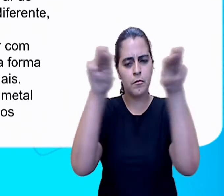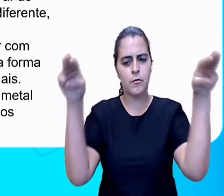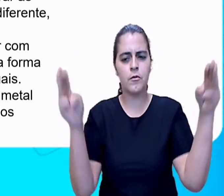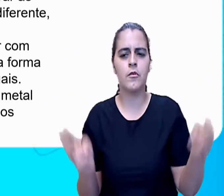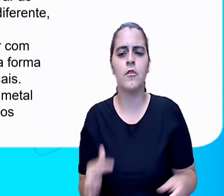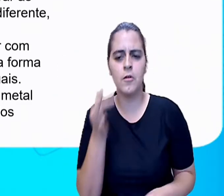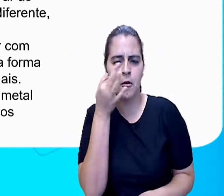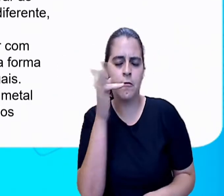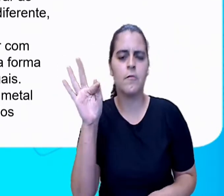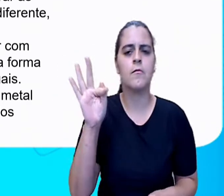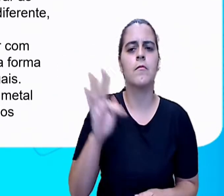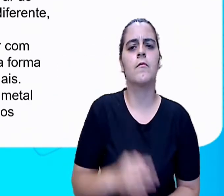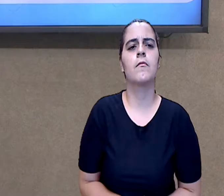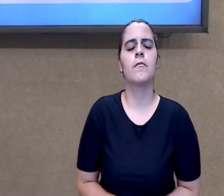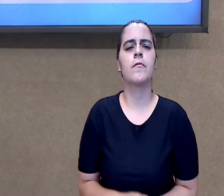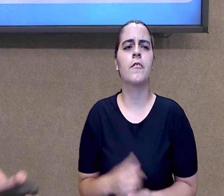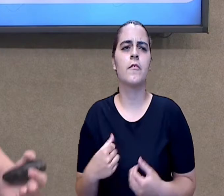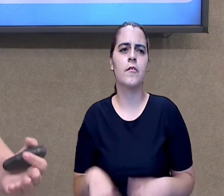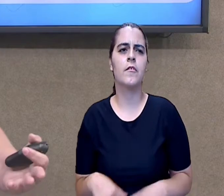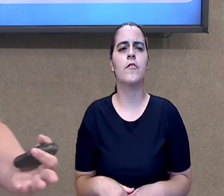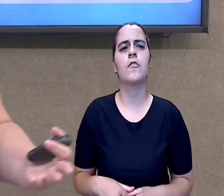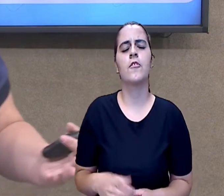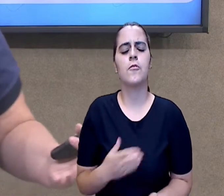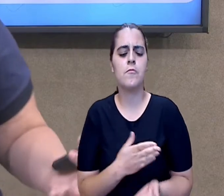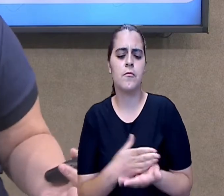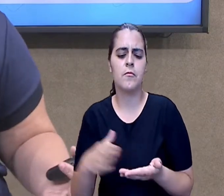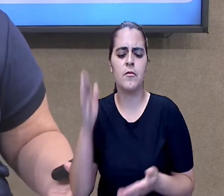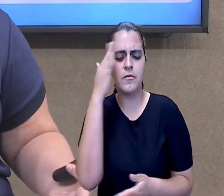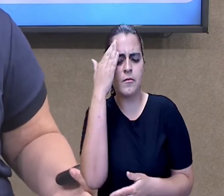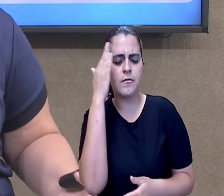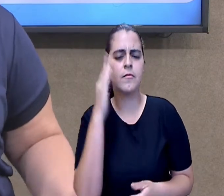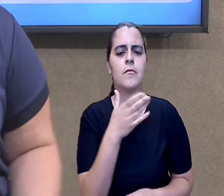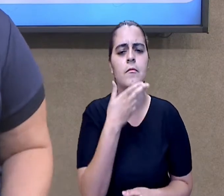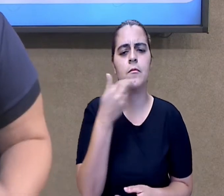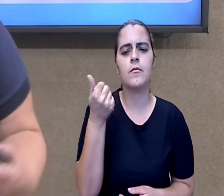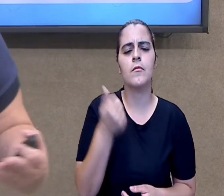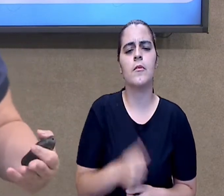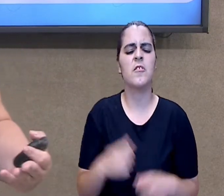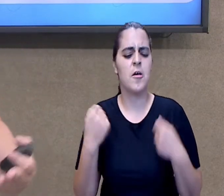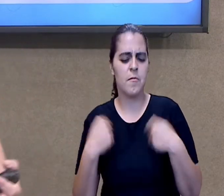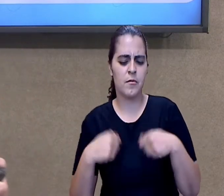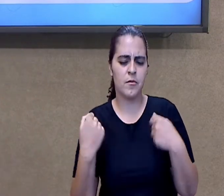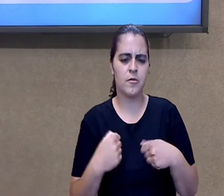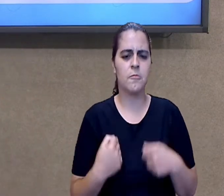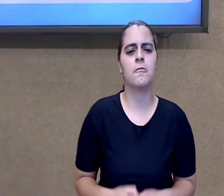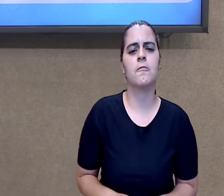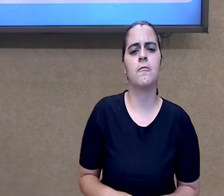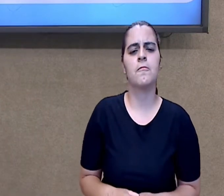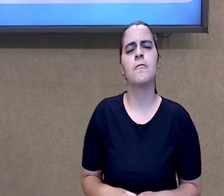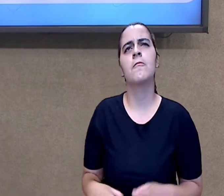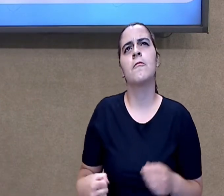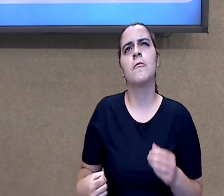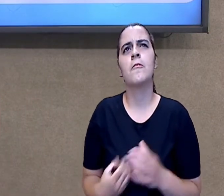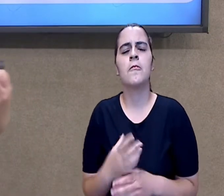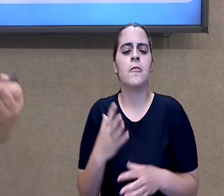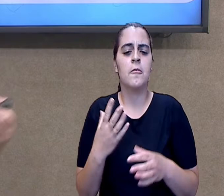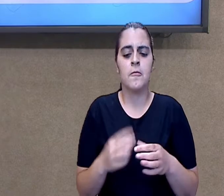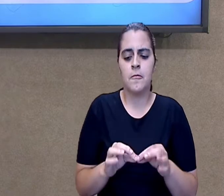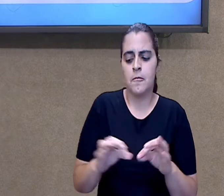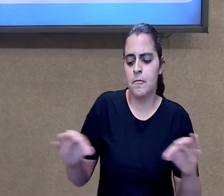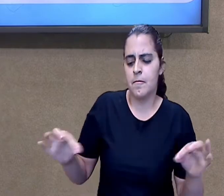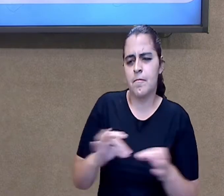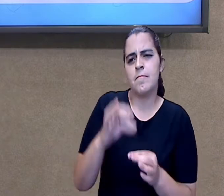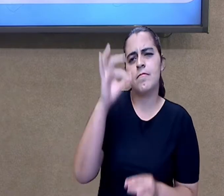França. Bom, aqui a gente já começa a entender, né? Eles precisavam de uma forma de medir com